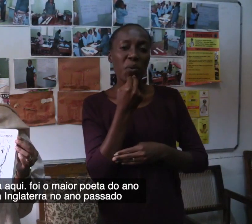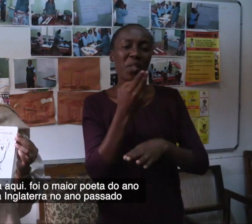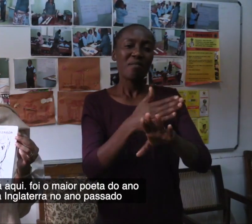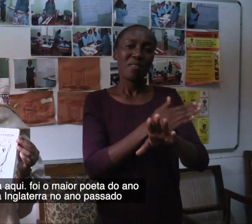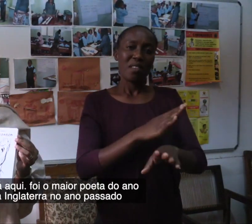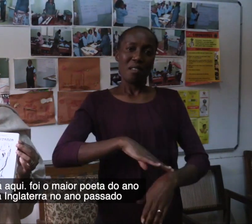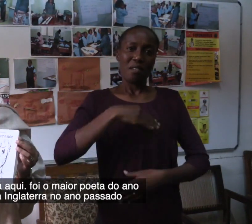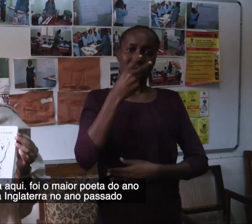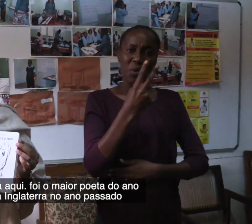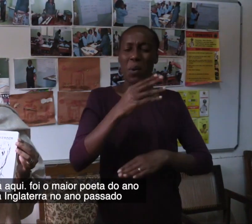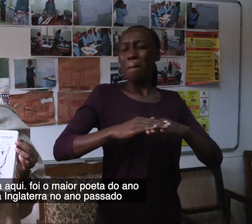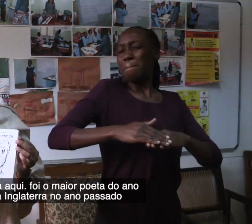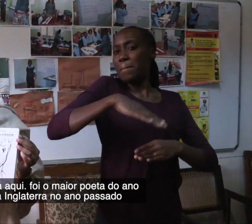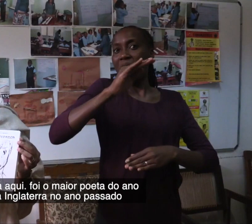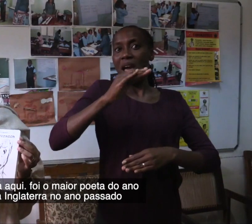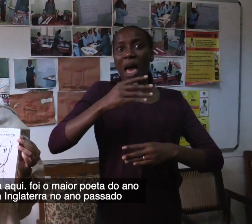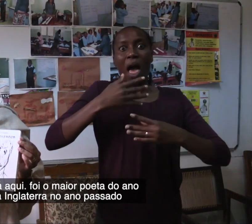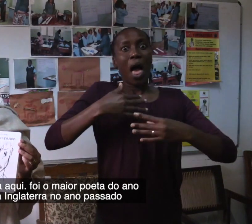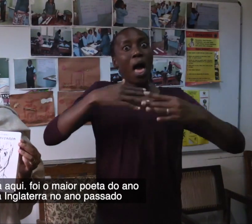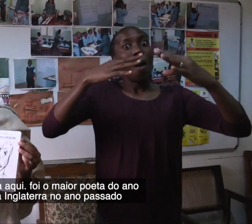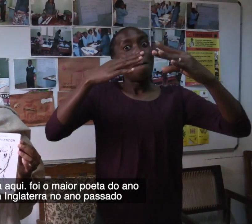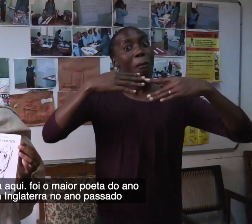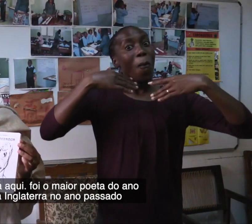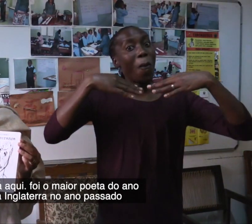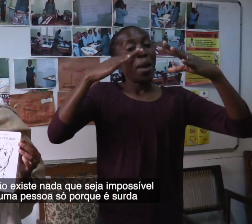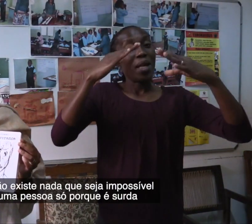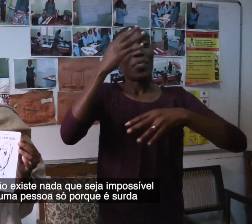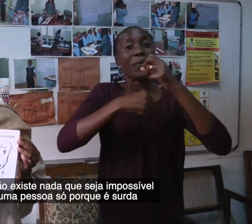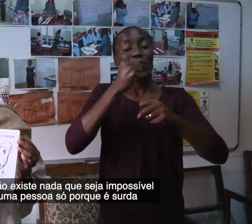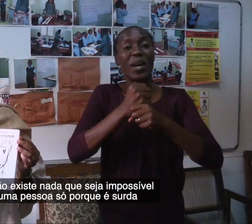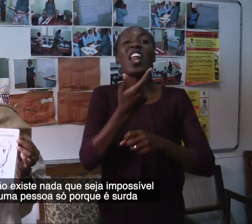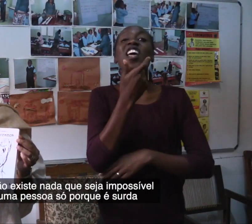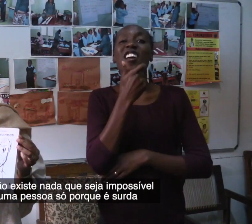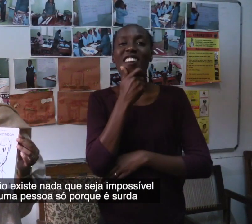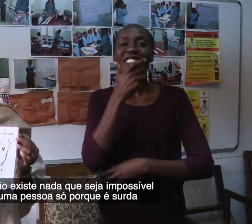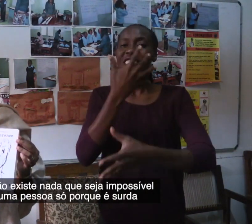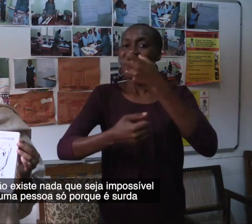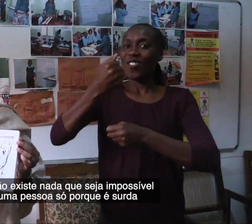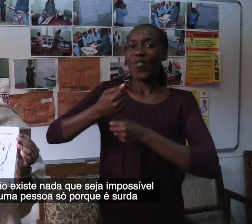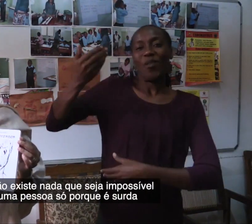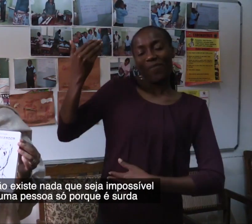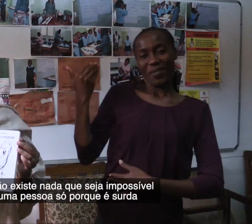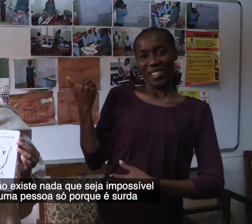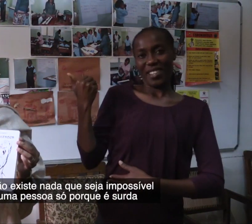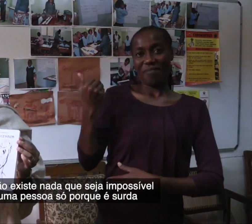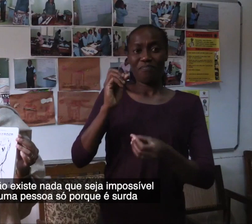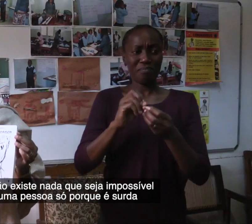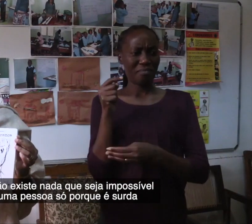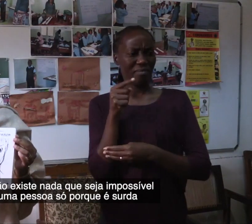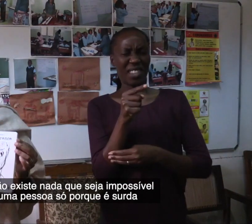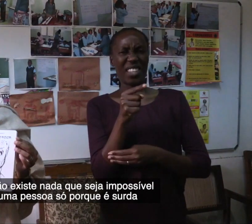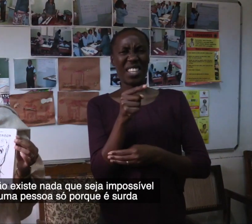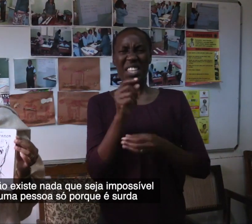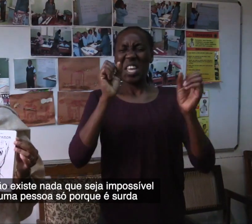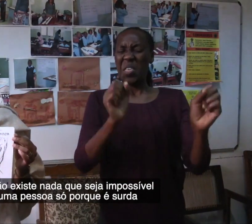está aqui, foi o maior poeta do ano na Inglaterra no ano passado. E então não existe nada que